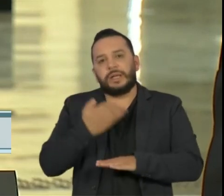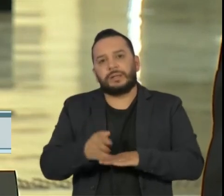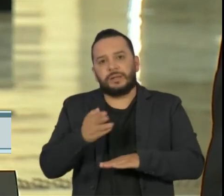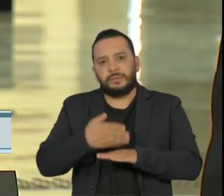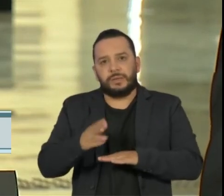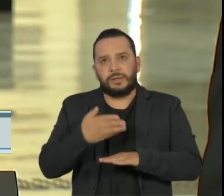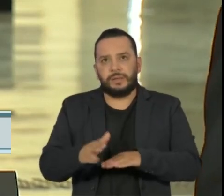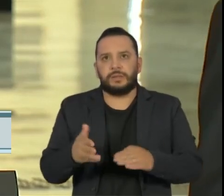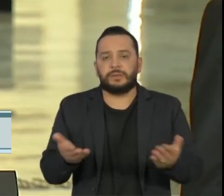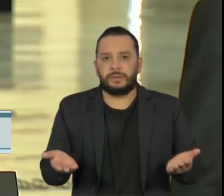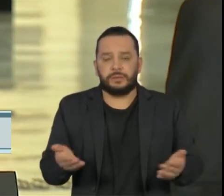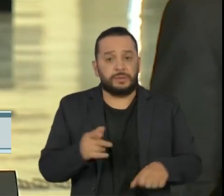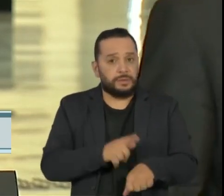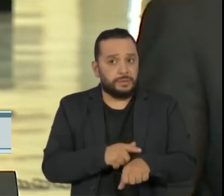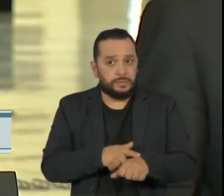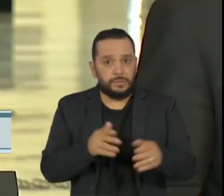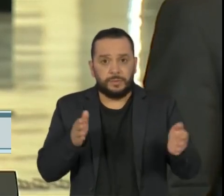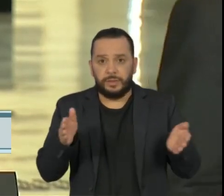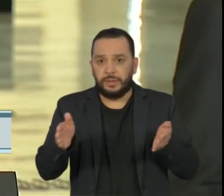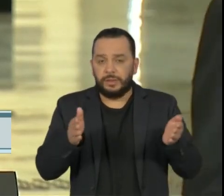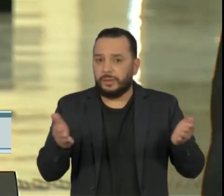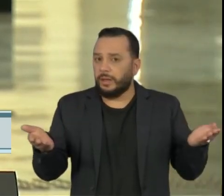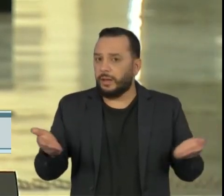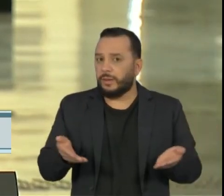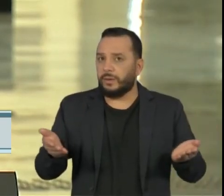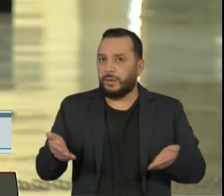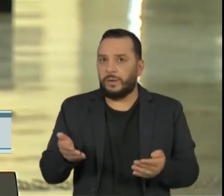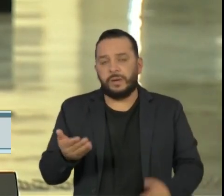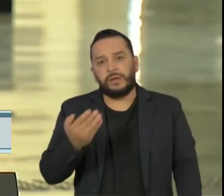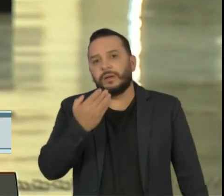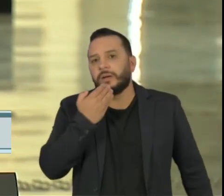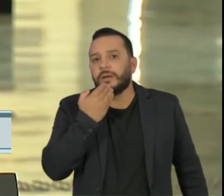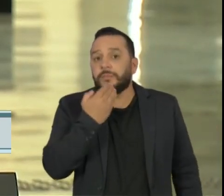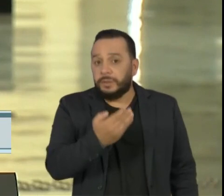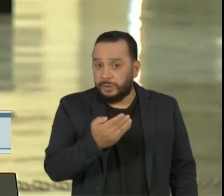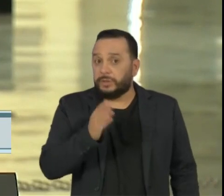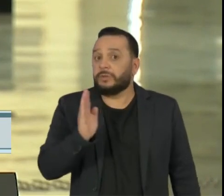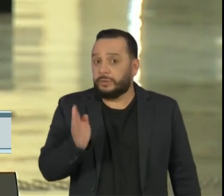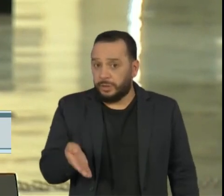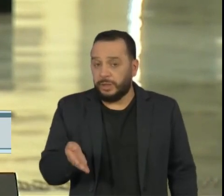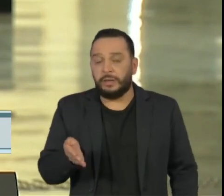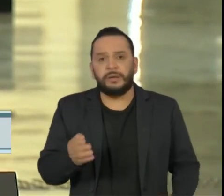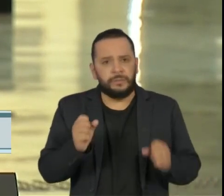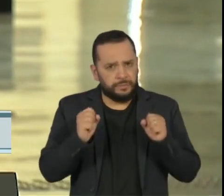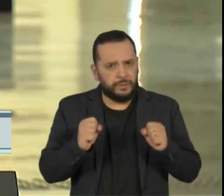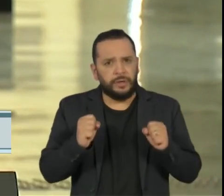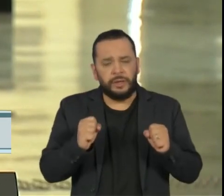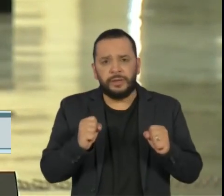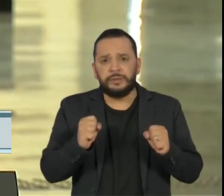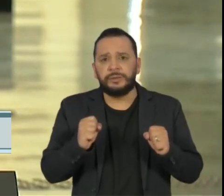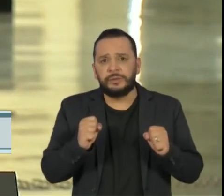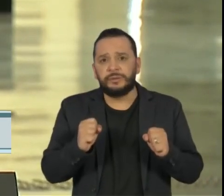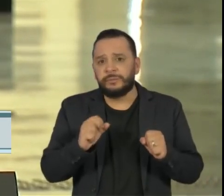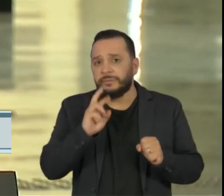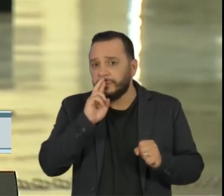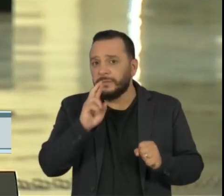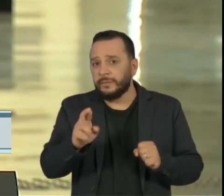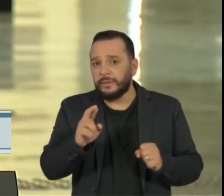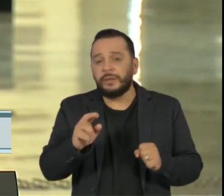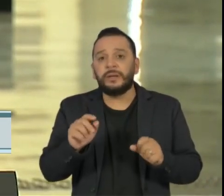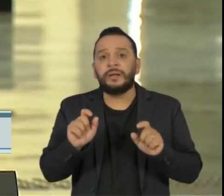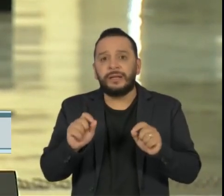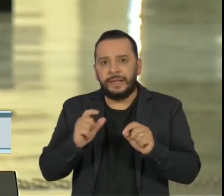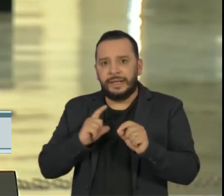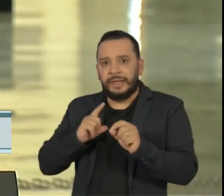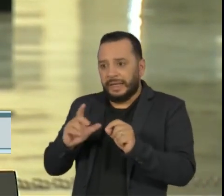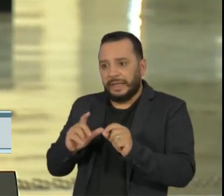Então, nesse momento, o que eles solicitaram, e obviamente pode ser feito, porque é feito de uma maneira isolada, de